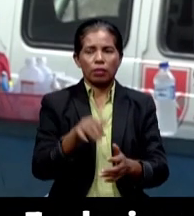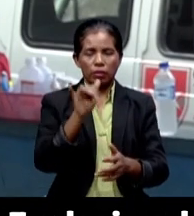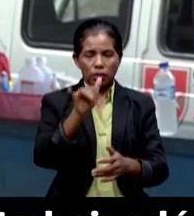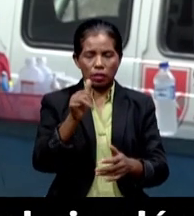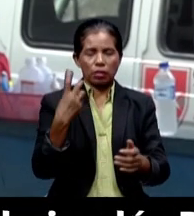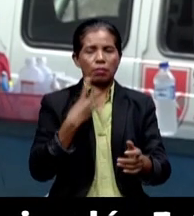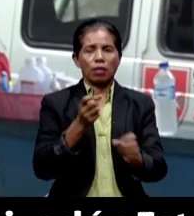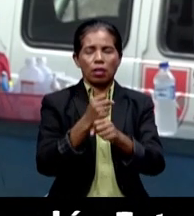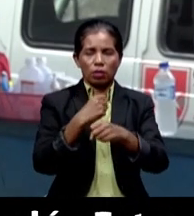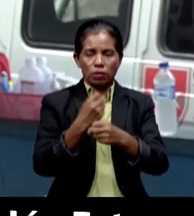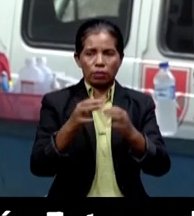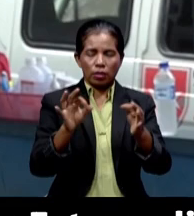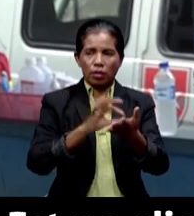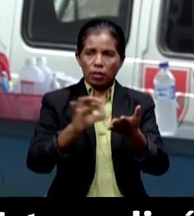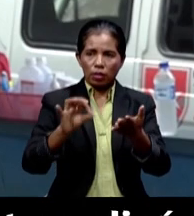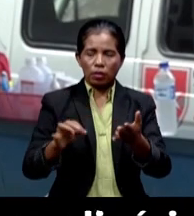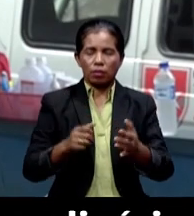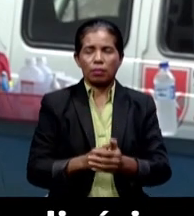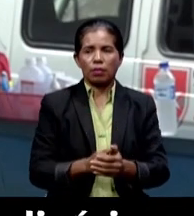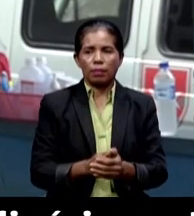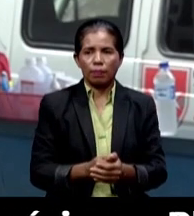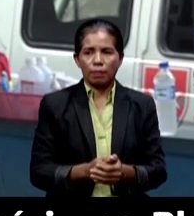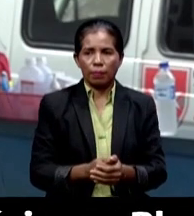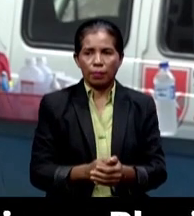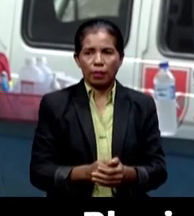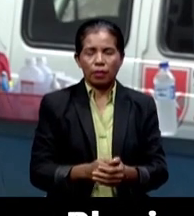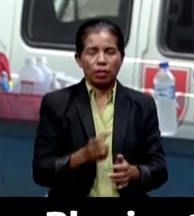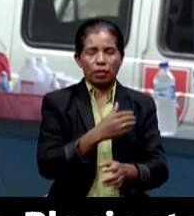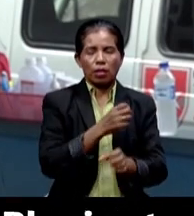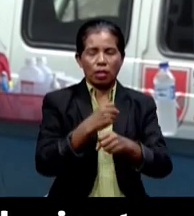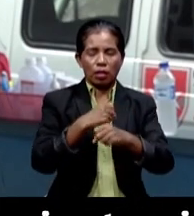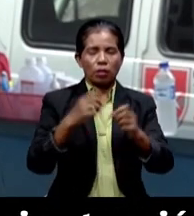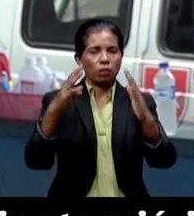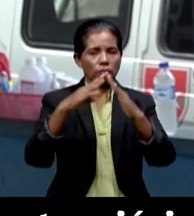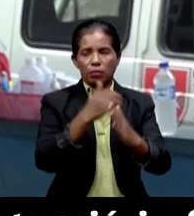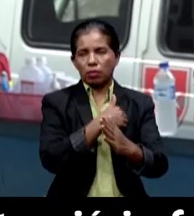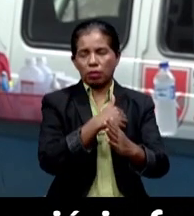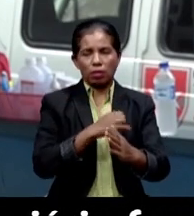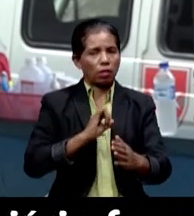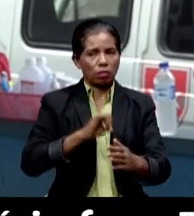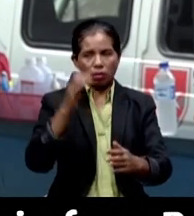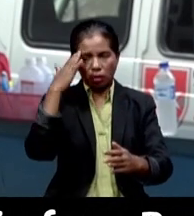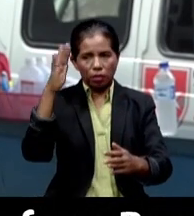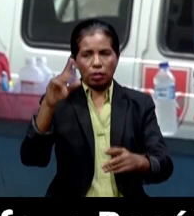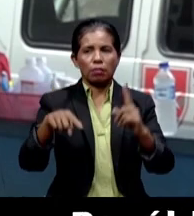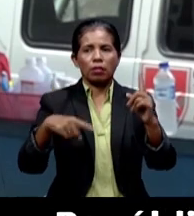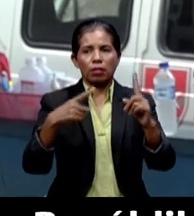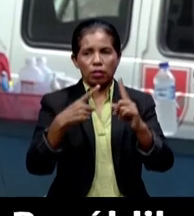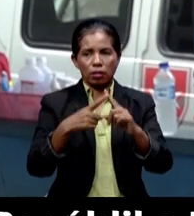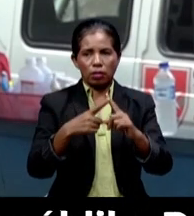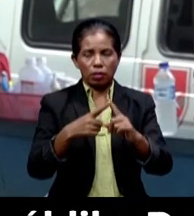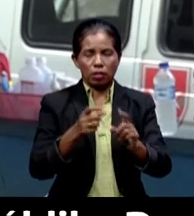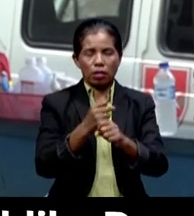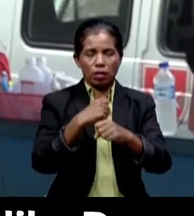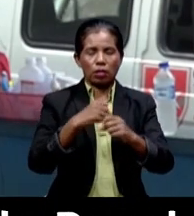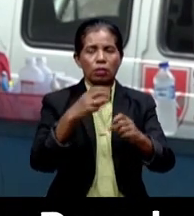halo hoto ona, mai be construção mas sidok lau. Ne be haula, haula hatay ne kakak. Bai hira los mas construção